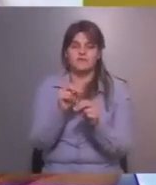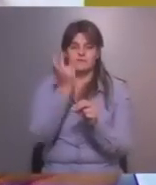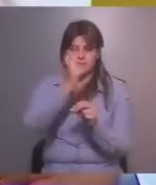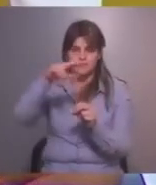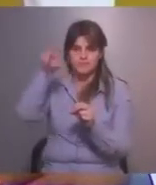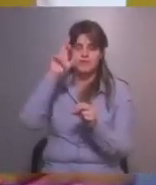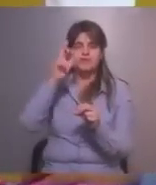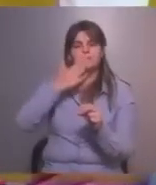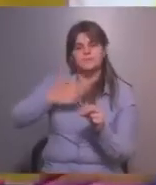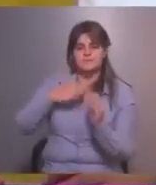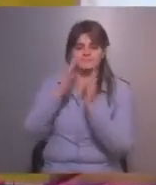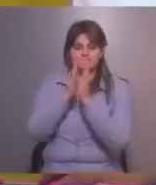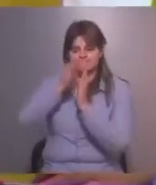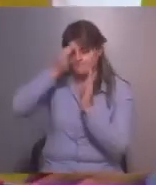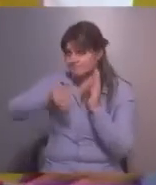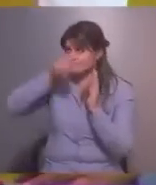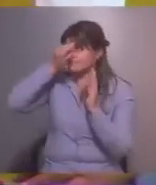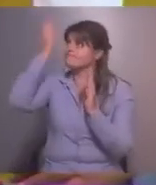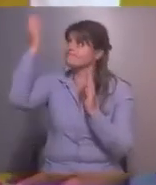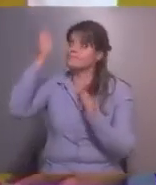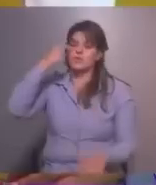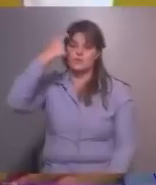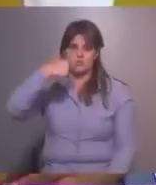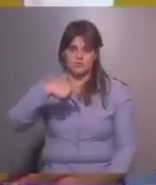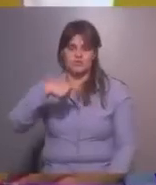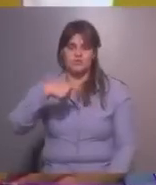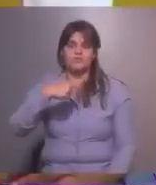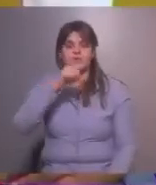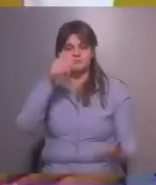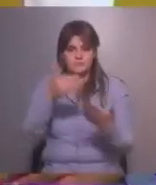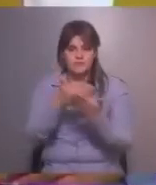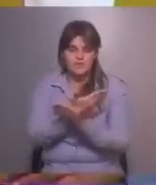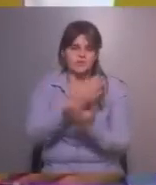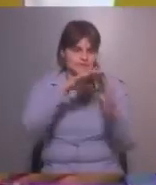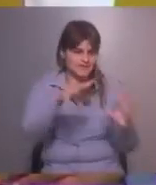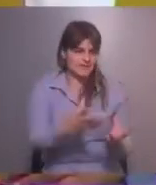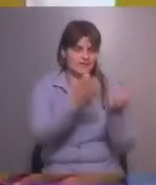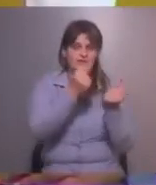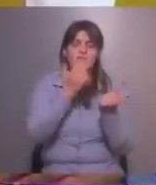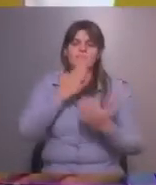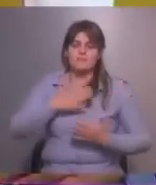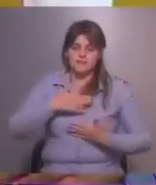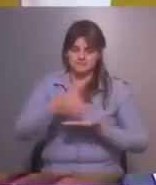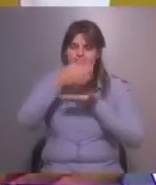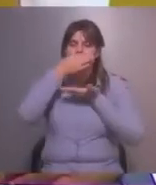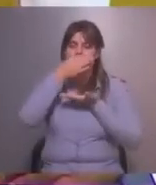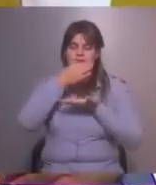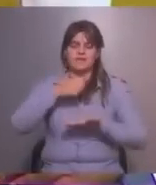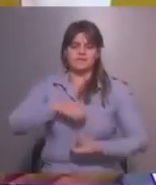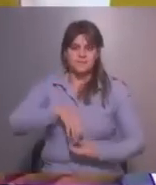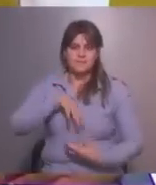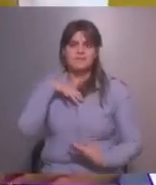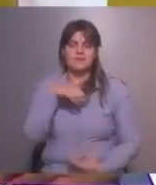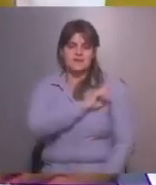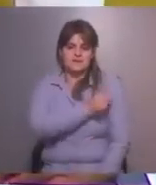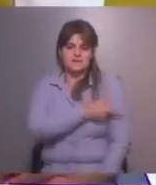memória. O seu corpo por nós imolado é alimento que nos fortalece, e o seu sangue por nós derramado é